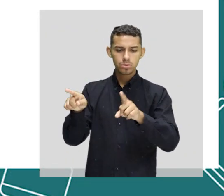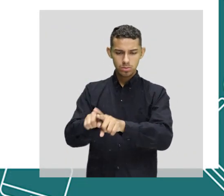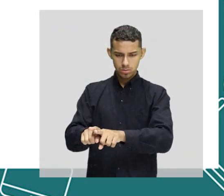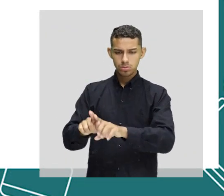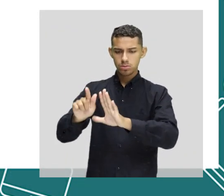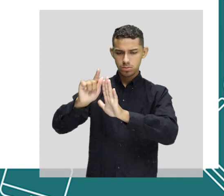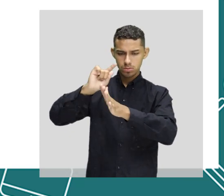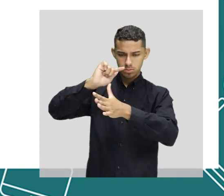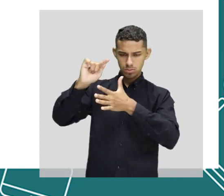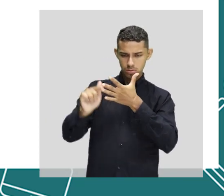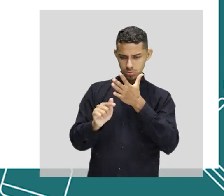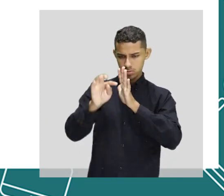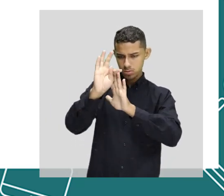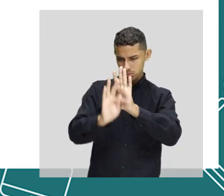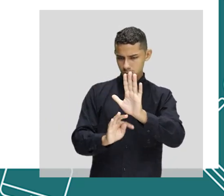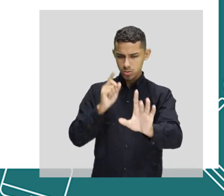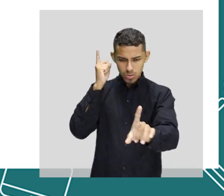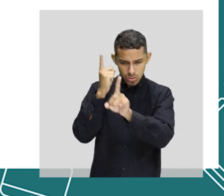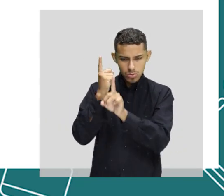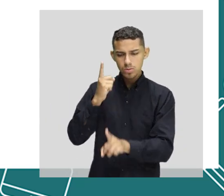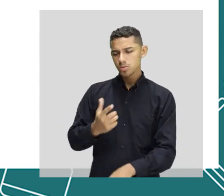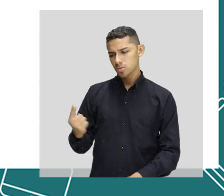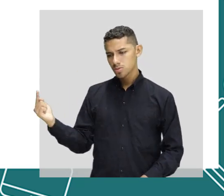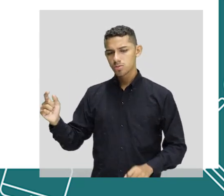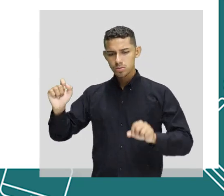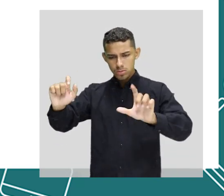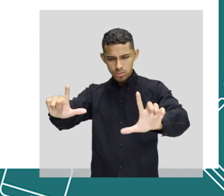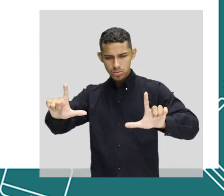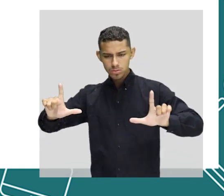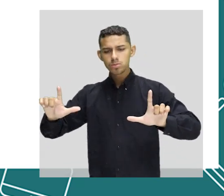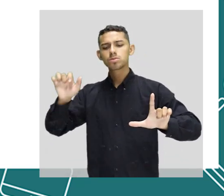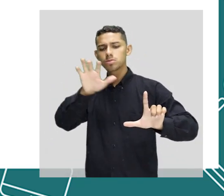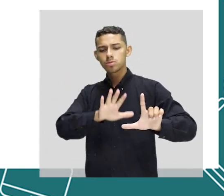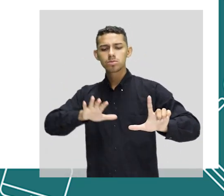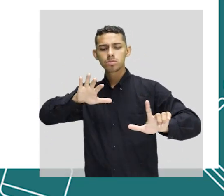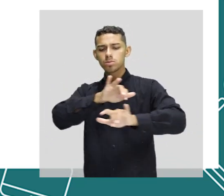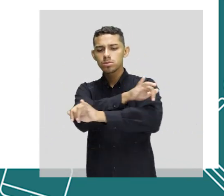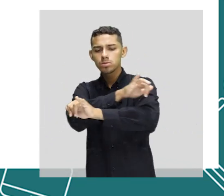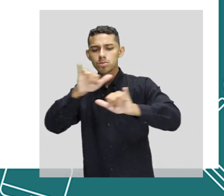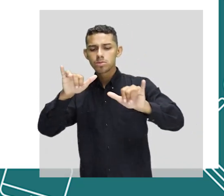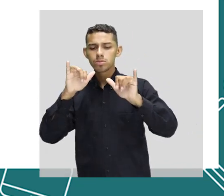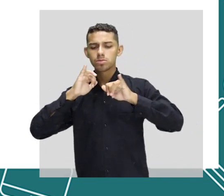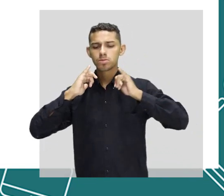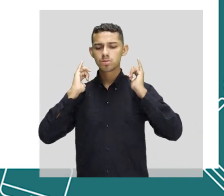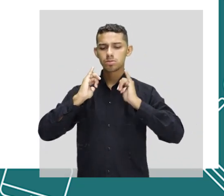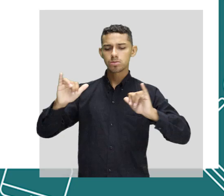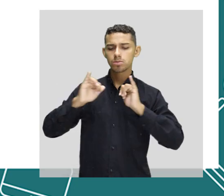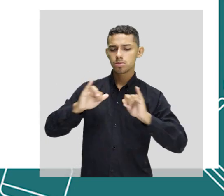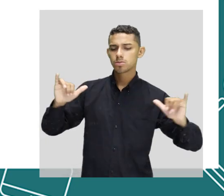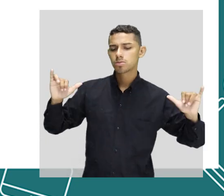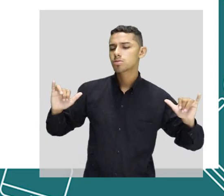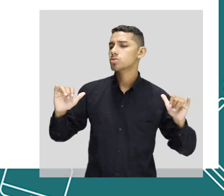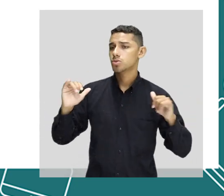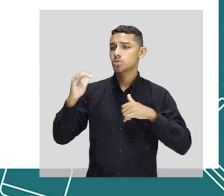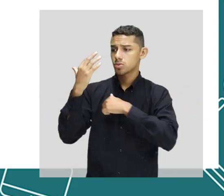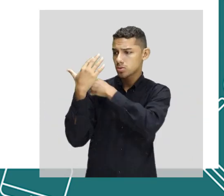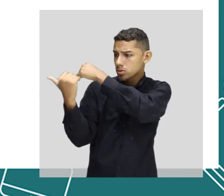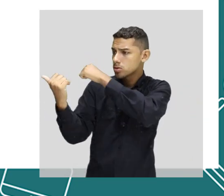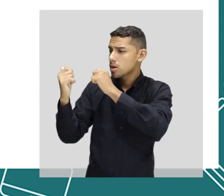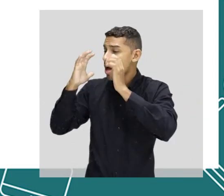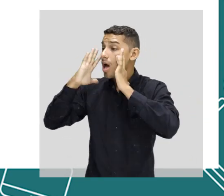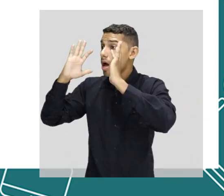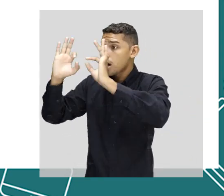muito comum no Enem. Vocês vão ver muitos cartazes, muitas propagandas publicitárias, né? Muito anúncio que chama,